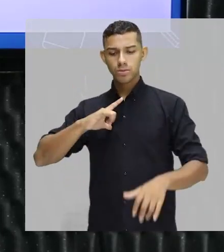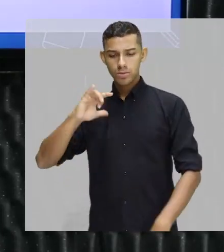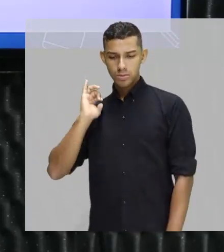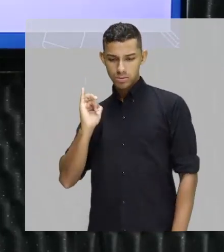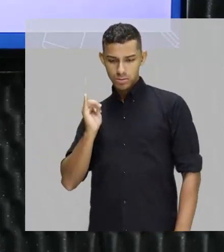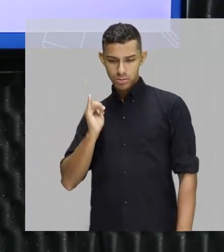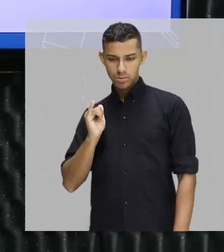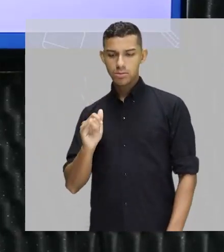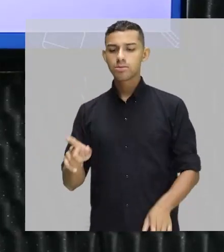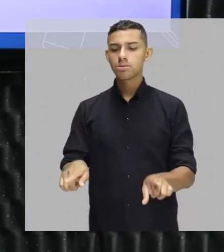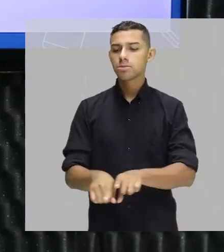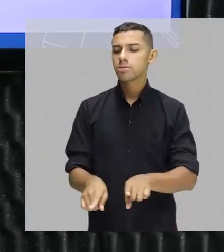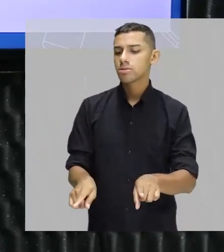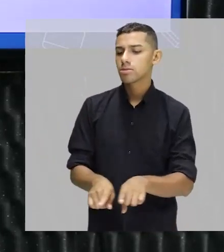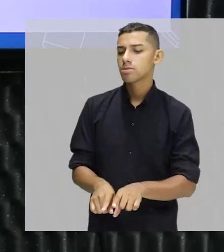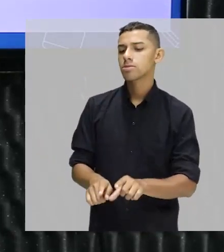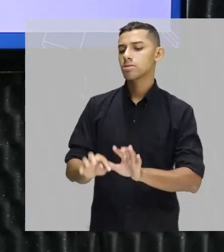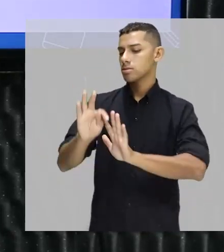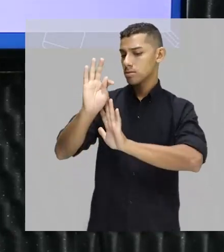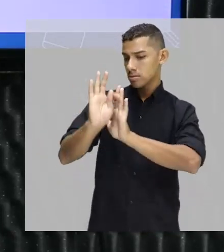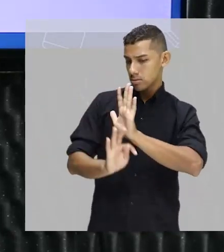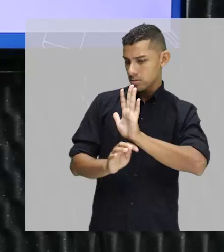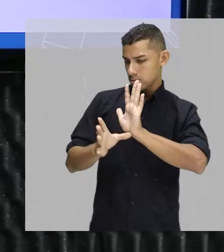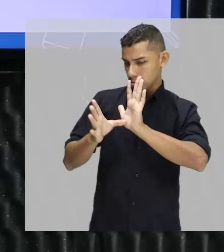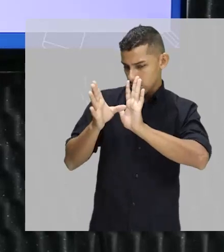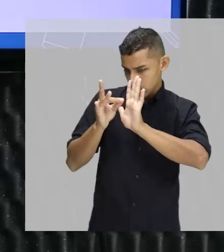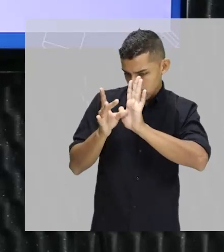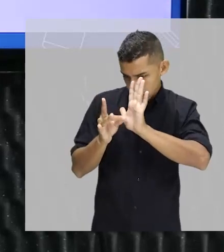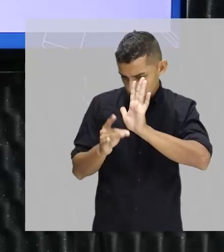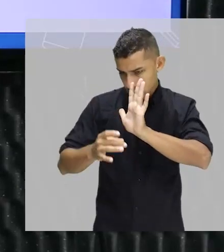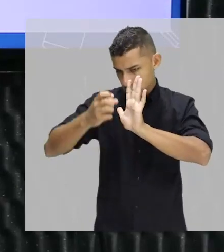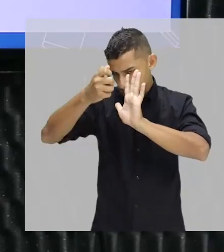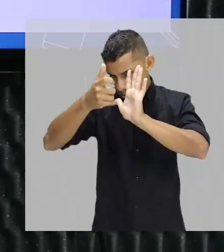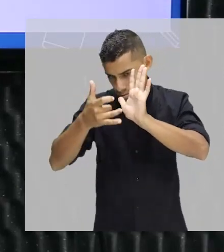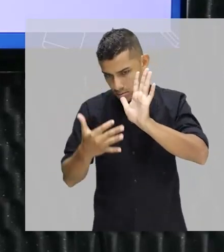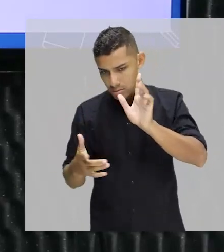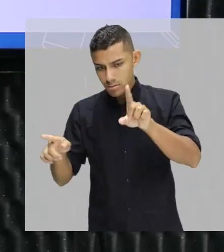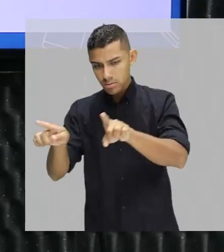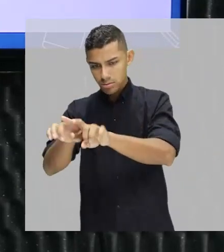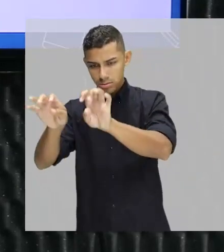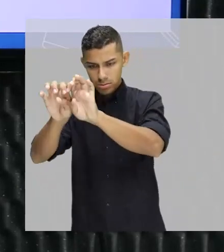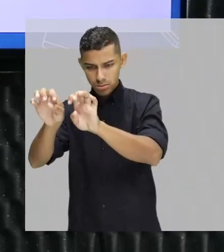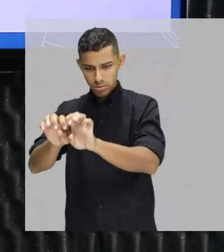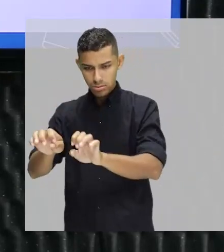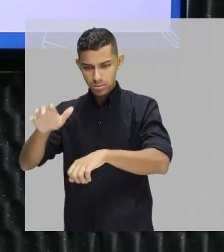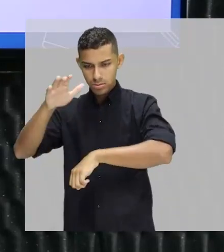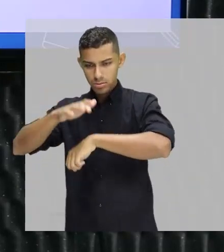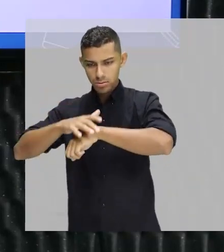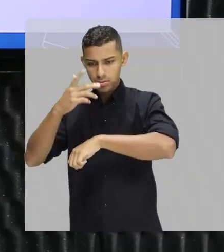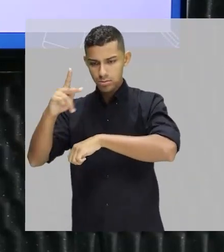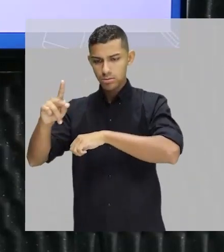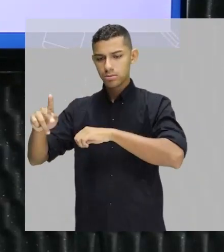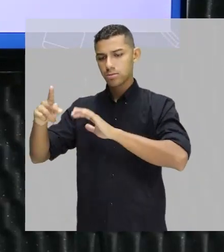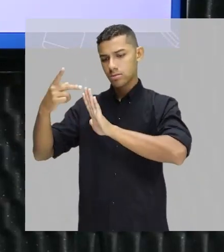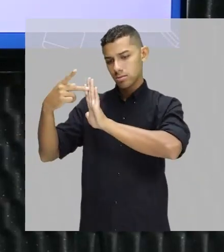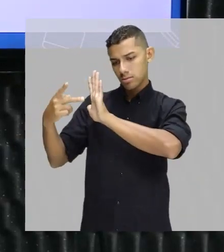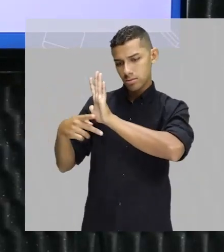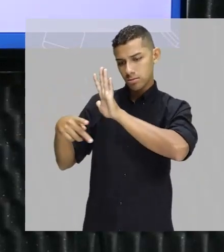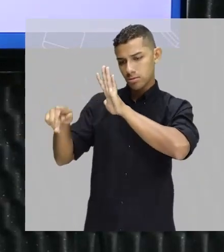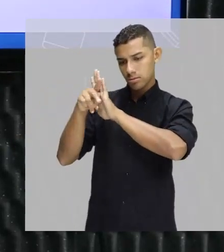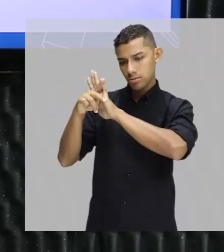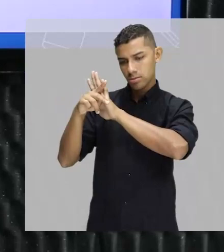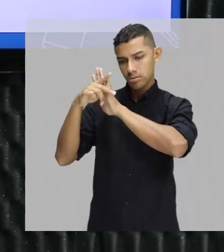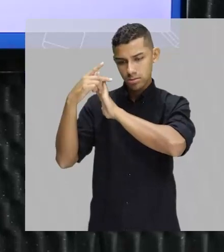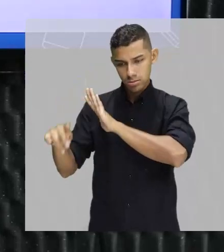e muitas vezes há trechos de descrição. Ela apresenta uma estrutura própria e fixa, composta de duas partes, o